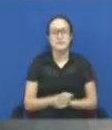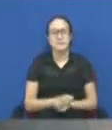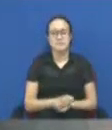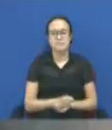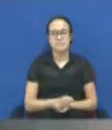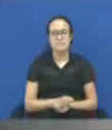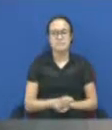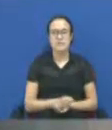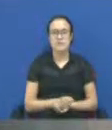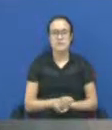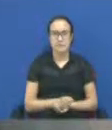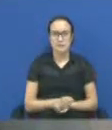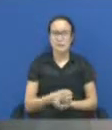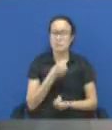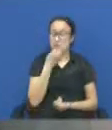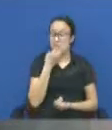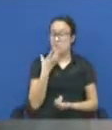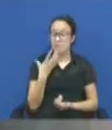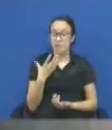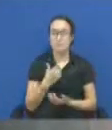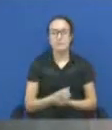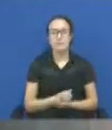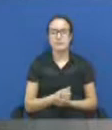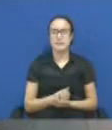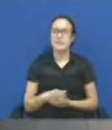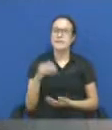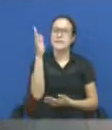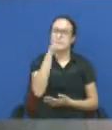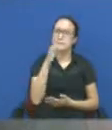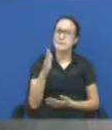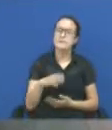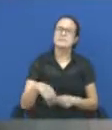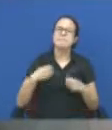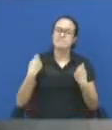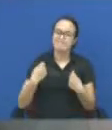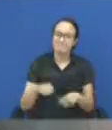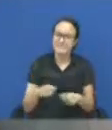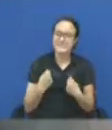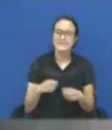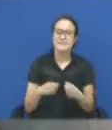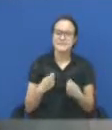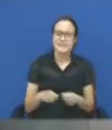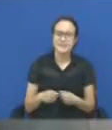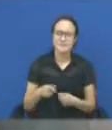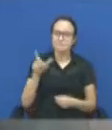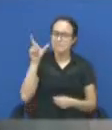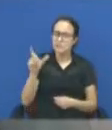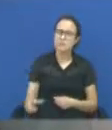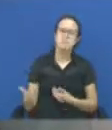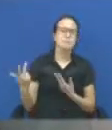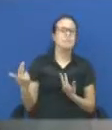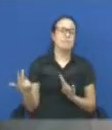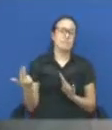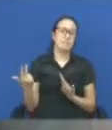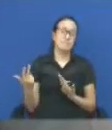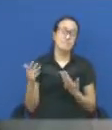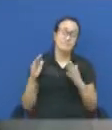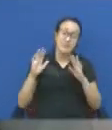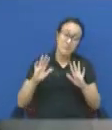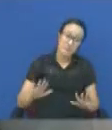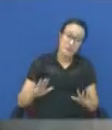desse calibre que o nosso país, dessa envergadura que o nosso país realmente estava necessitando.